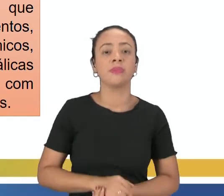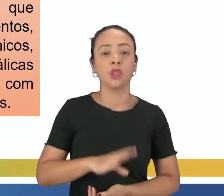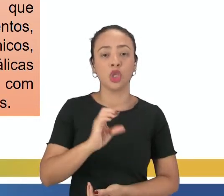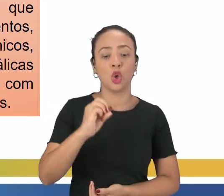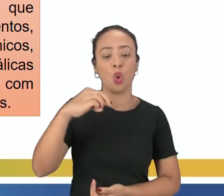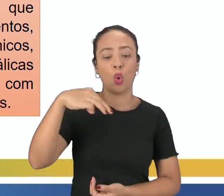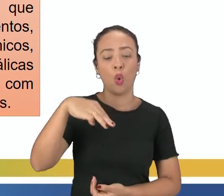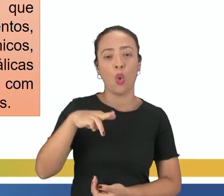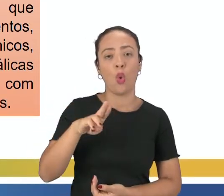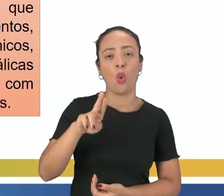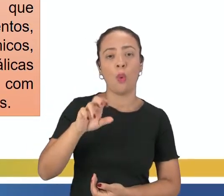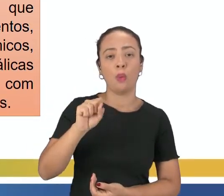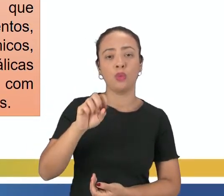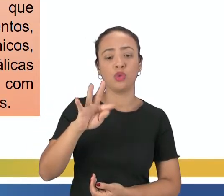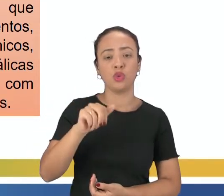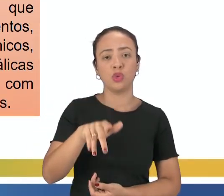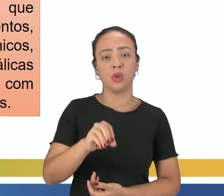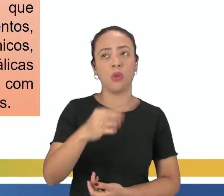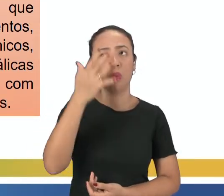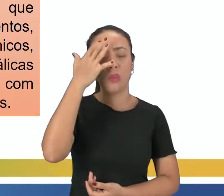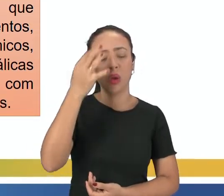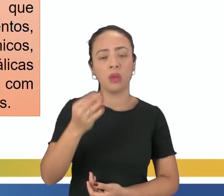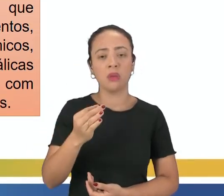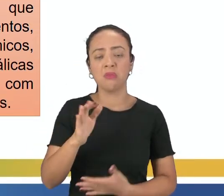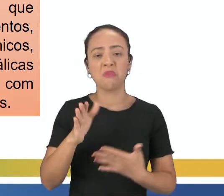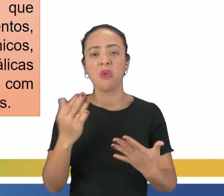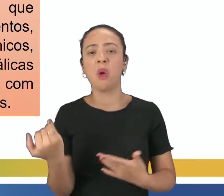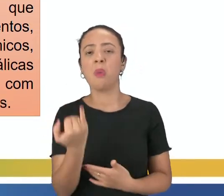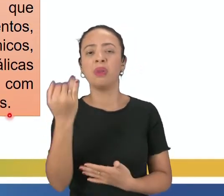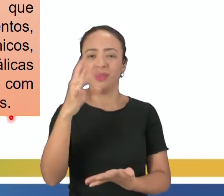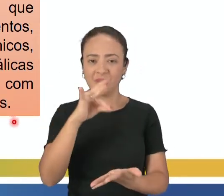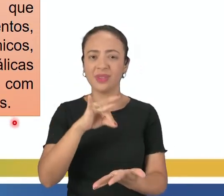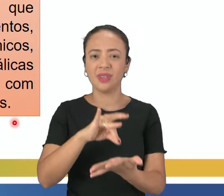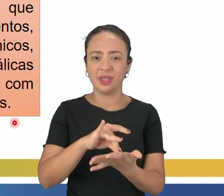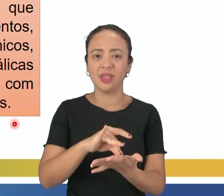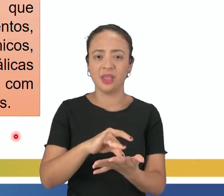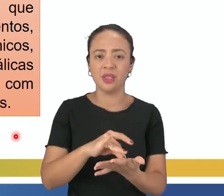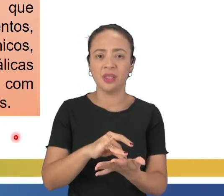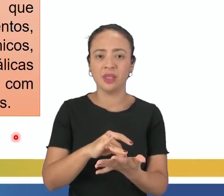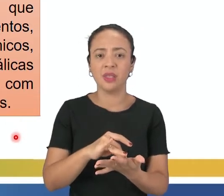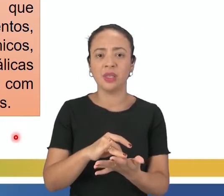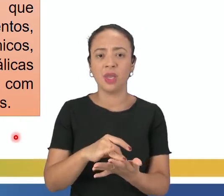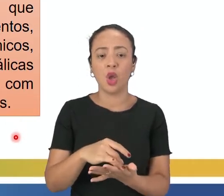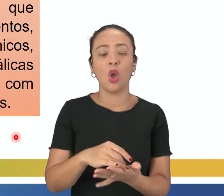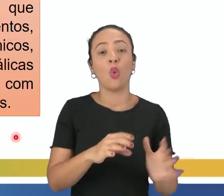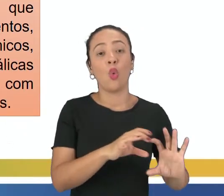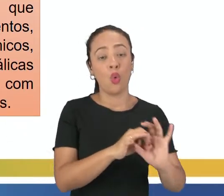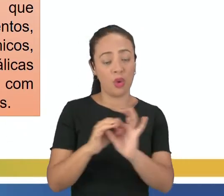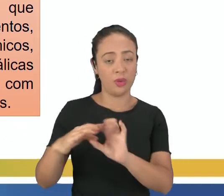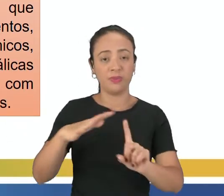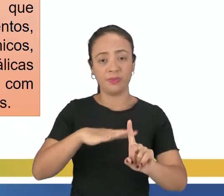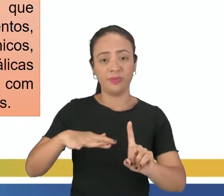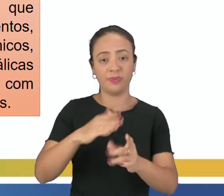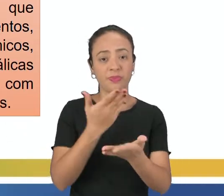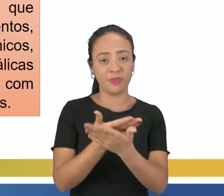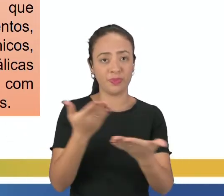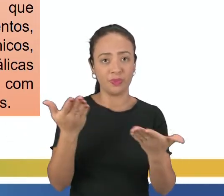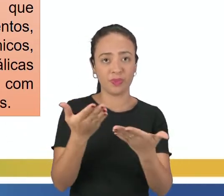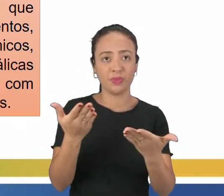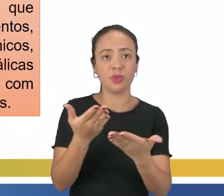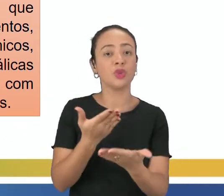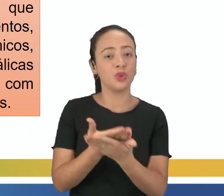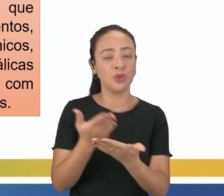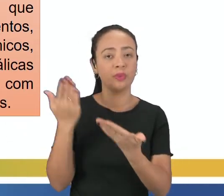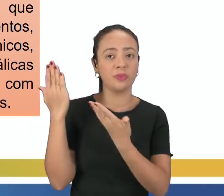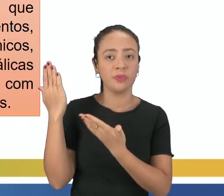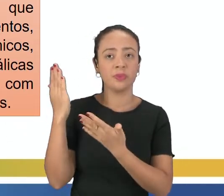foram a importância e as contribuições que nós tivemos enquanto sociedade, certo? E na aula de hoje a gente vai estar